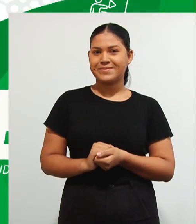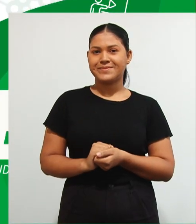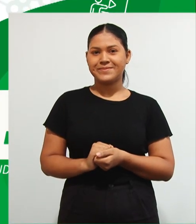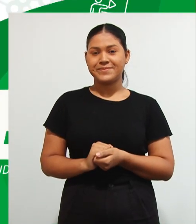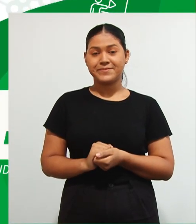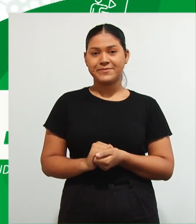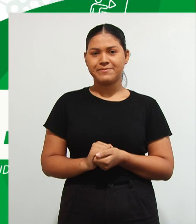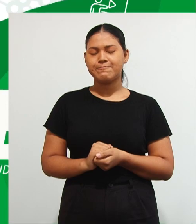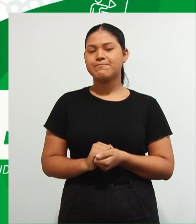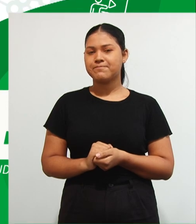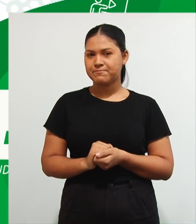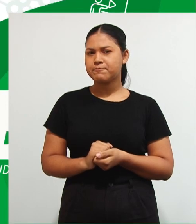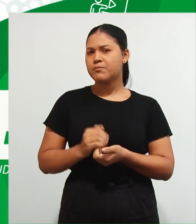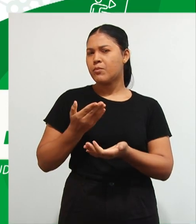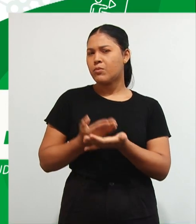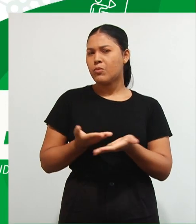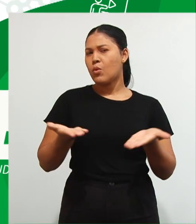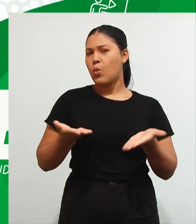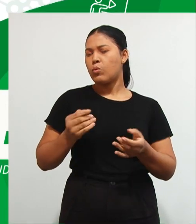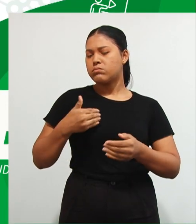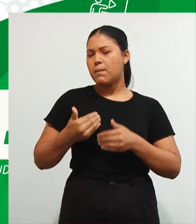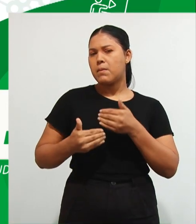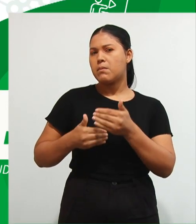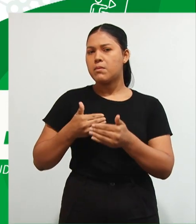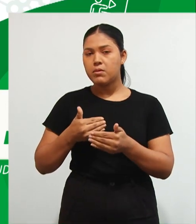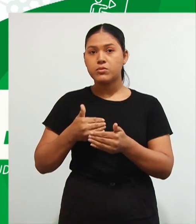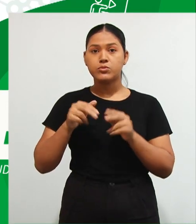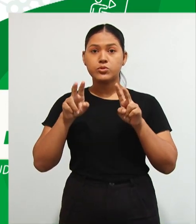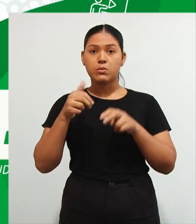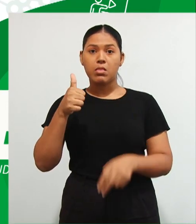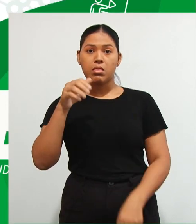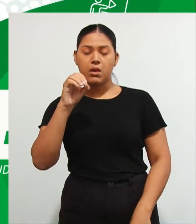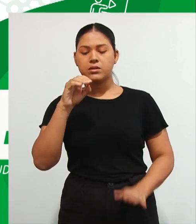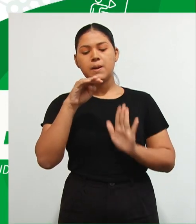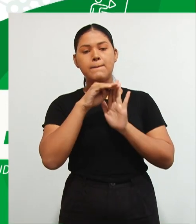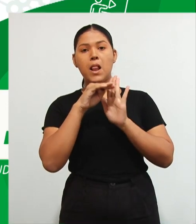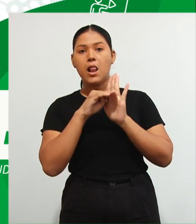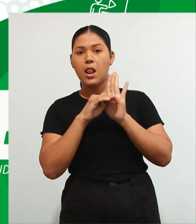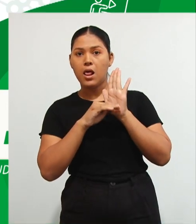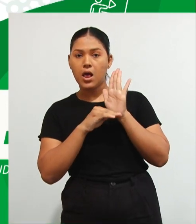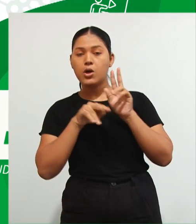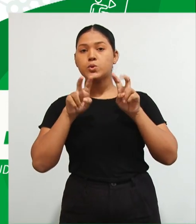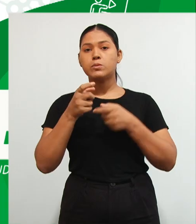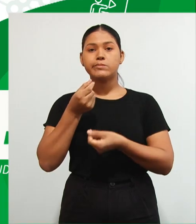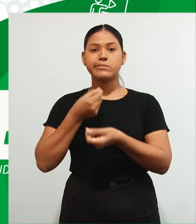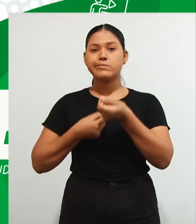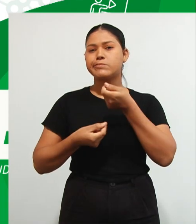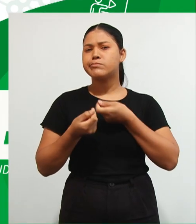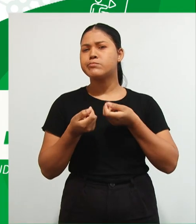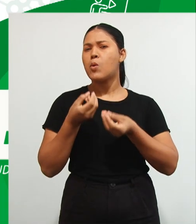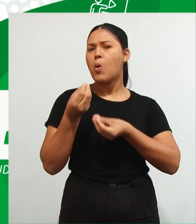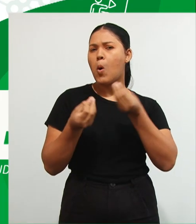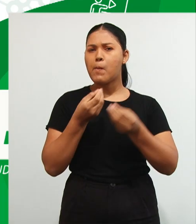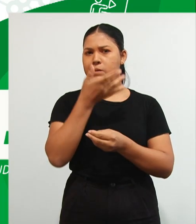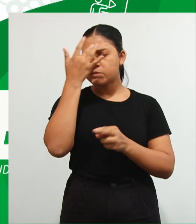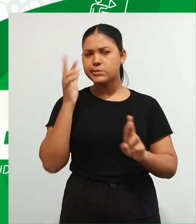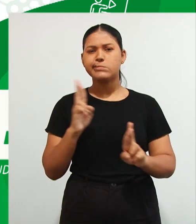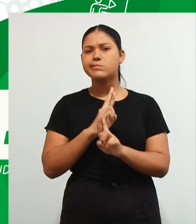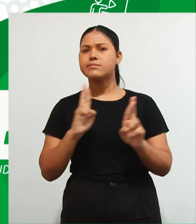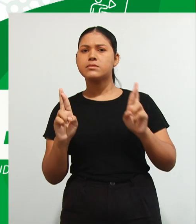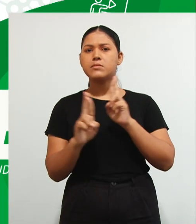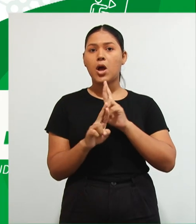Nessa aula nós vamos continuar o conteúdo sobre os 10 princípios da economia do professor Gregory Mankiw. Vamos estudar como as pessoas